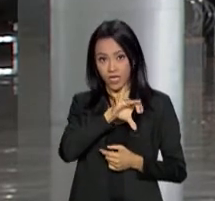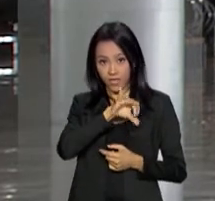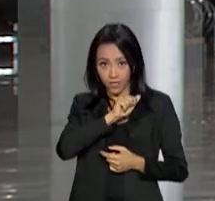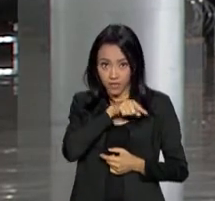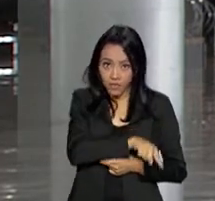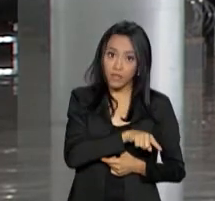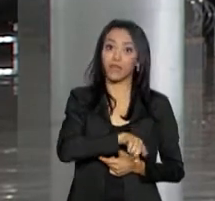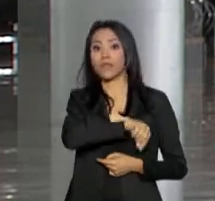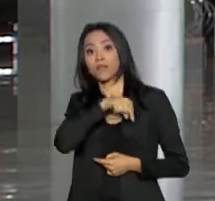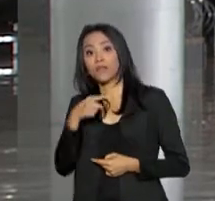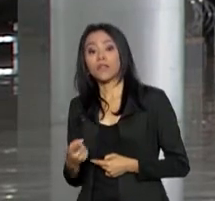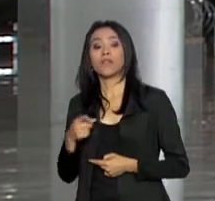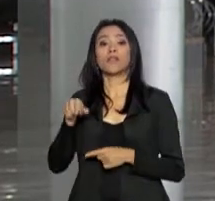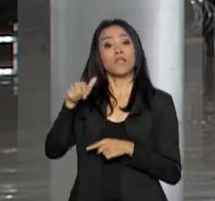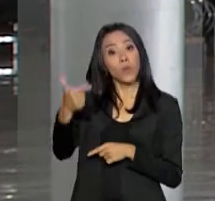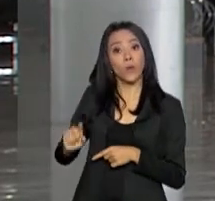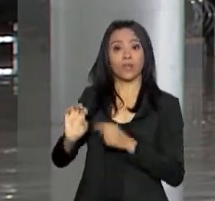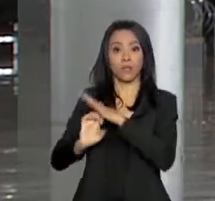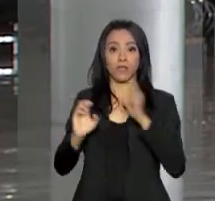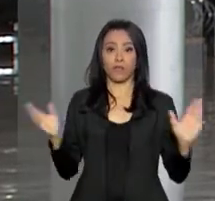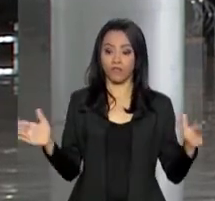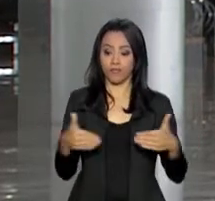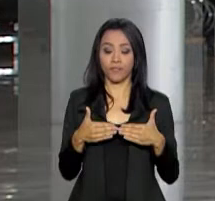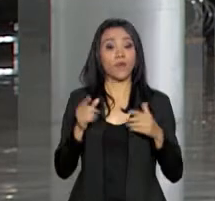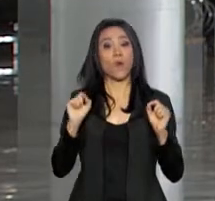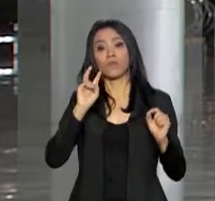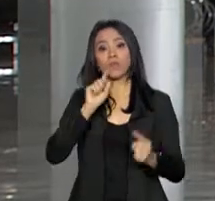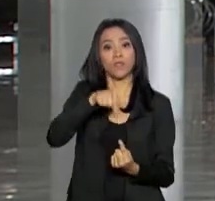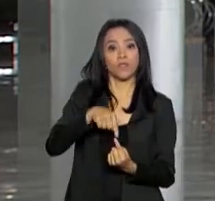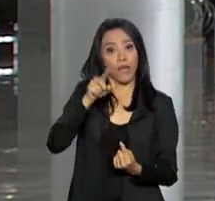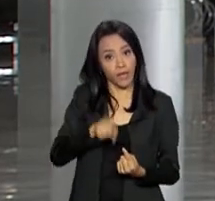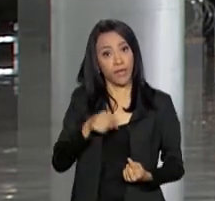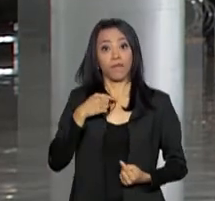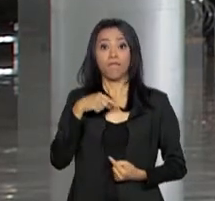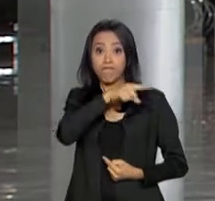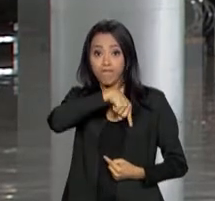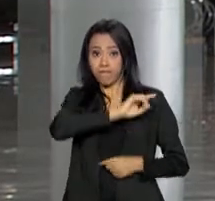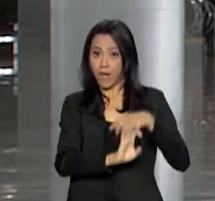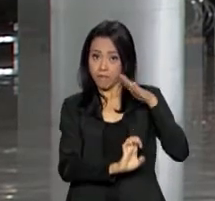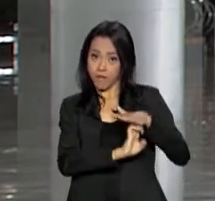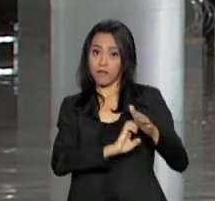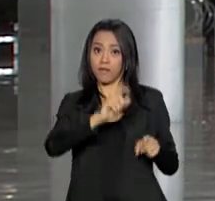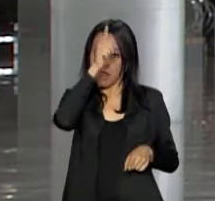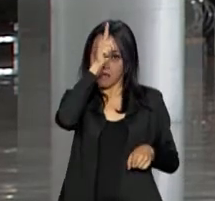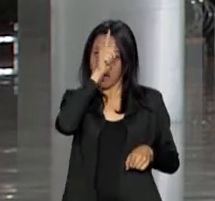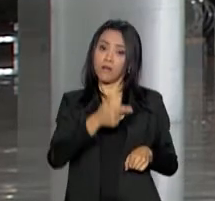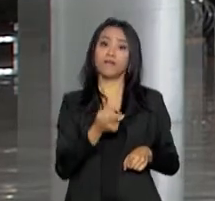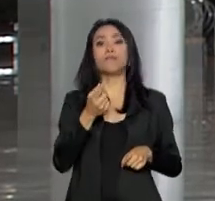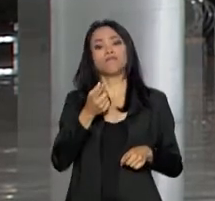investimentos ea siemens o objetivo do acordo é facilitar que a empresa alemã faça novos investimentos no